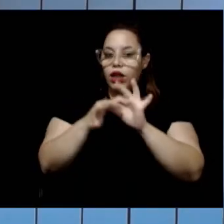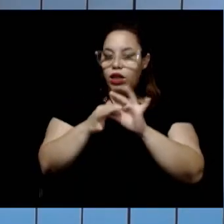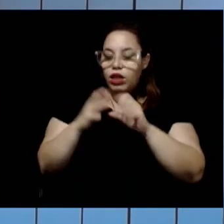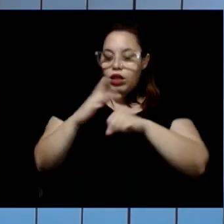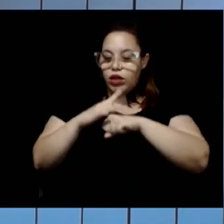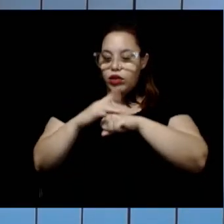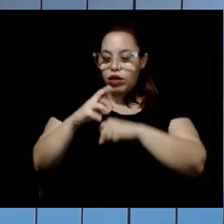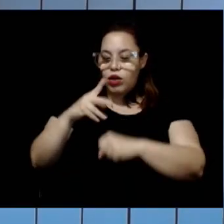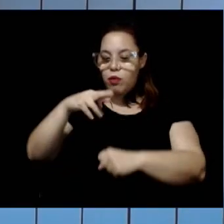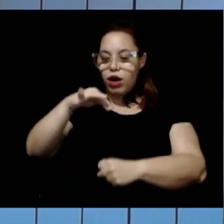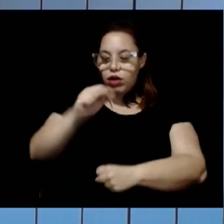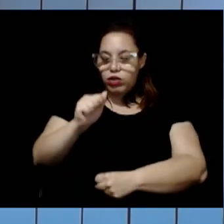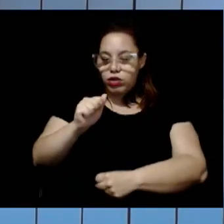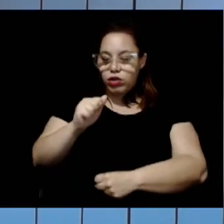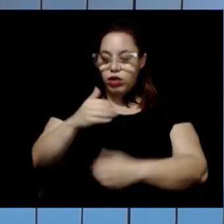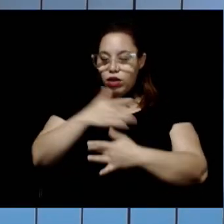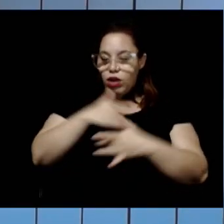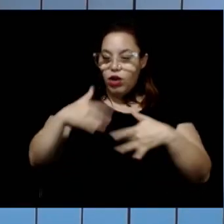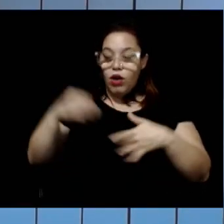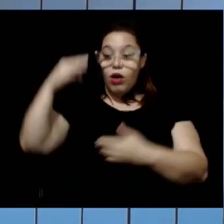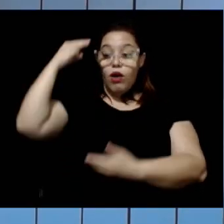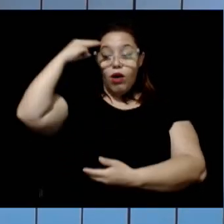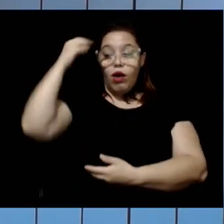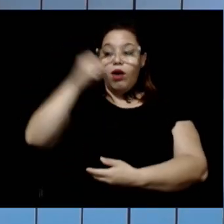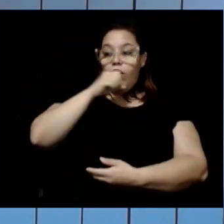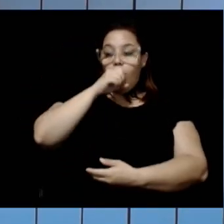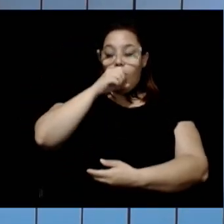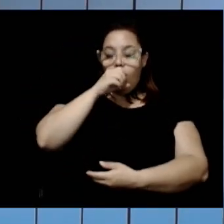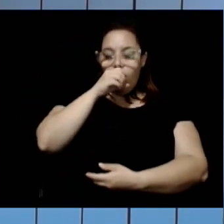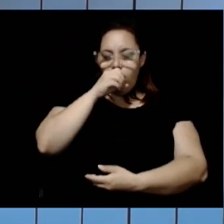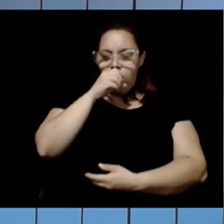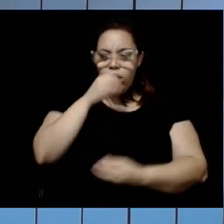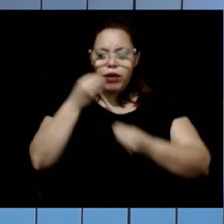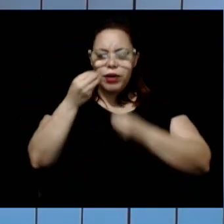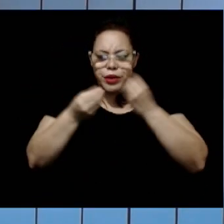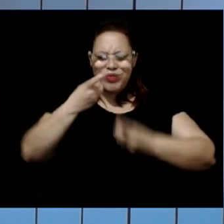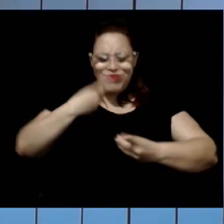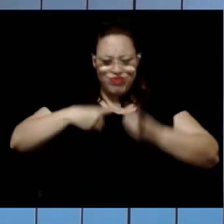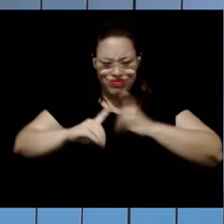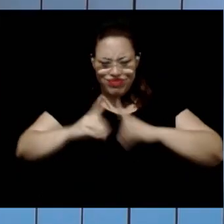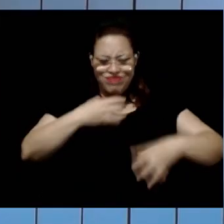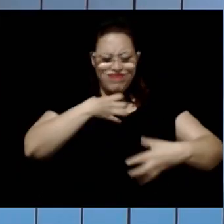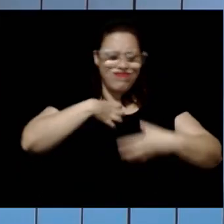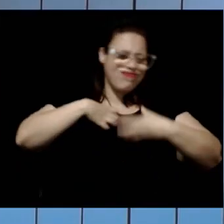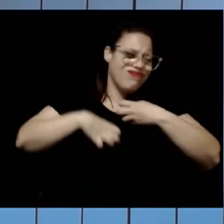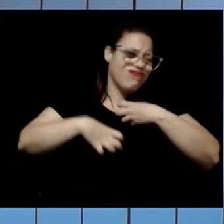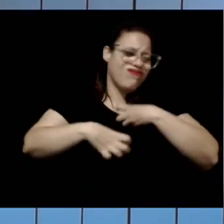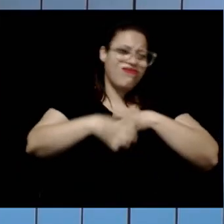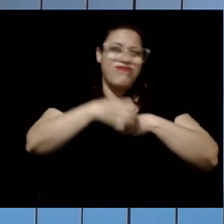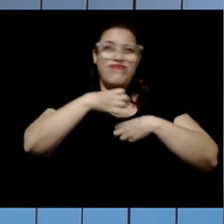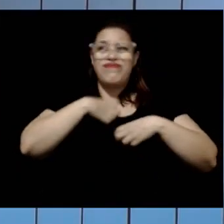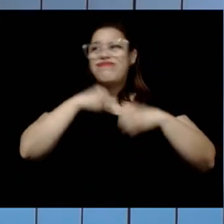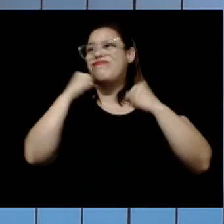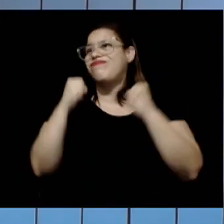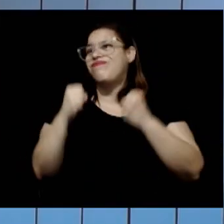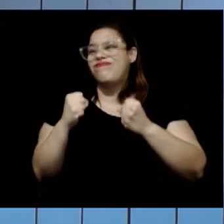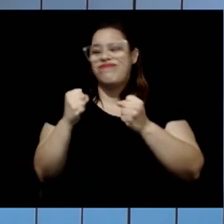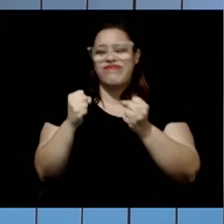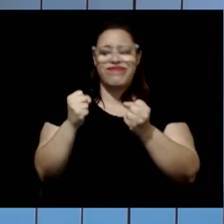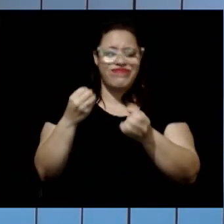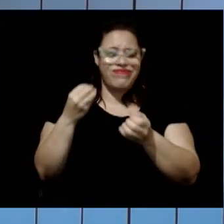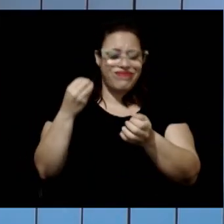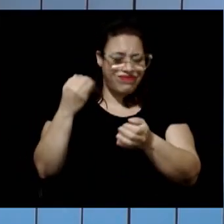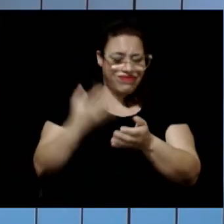reumáticas e a saúde mental. Como que a depressão e a ansiedade, elas podem afetar essas